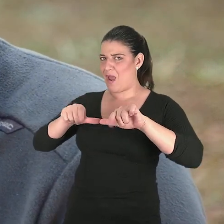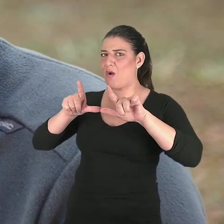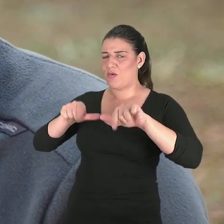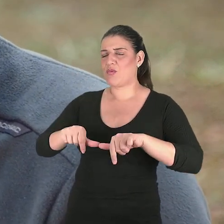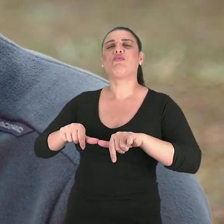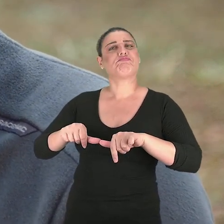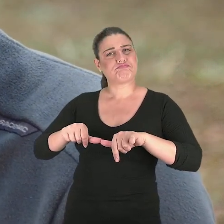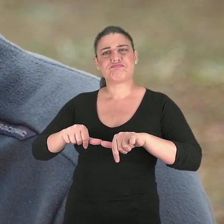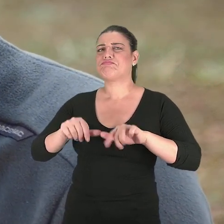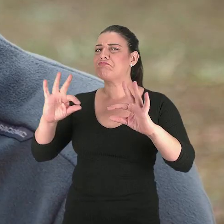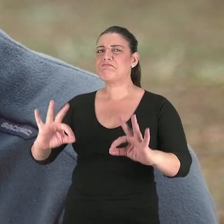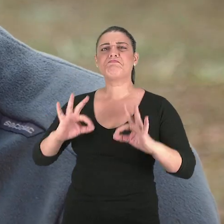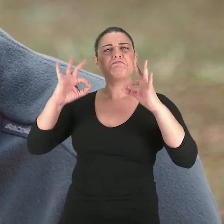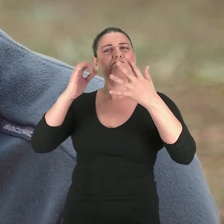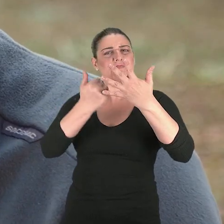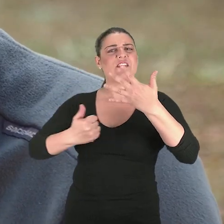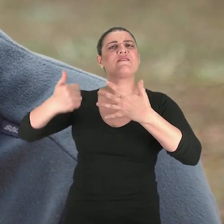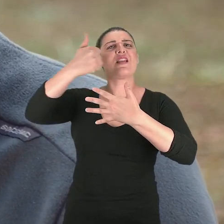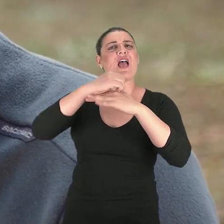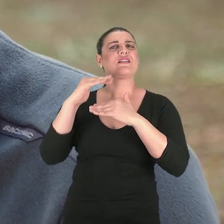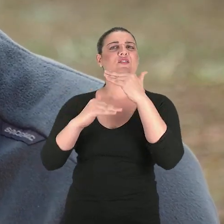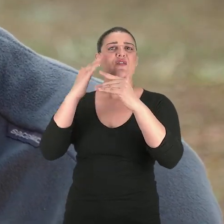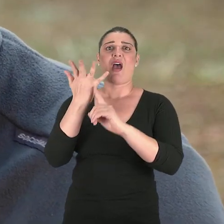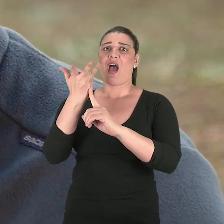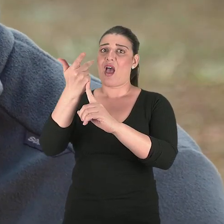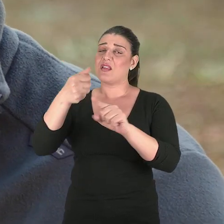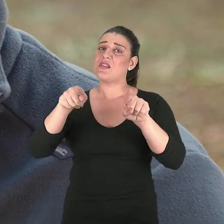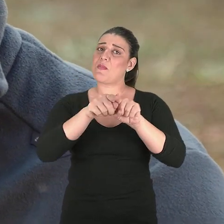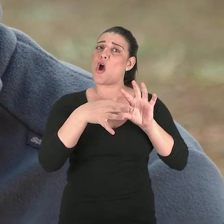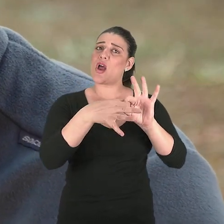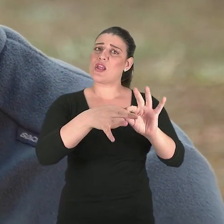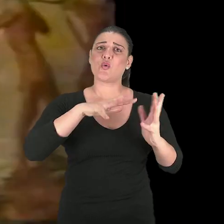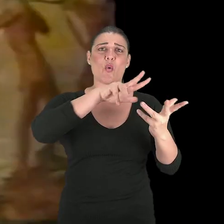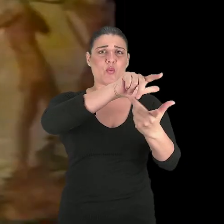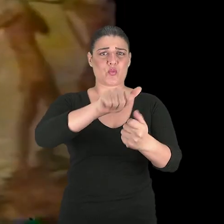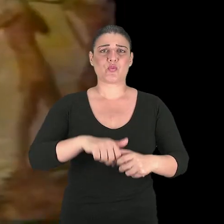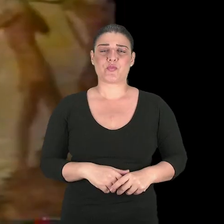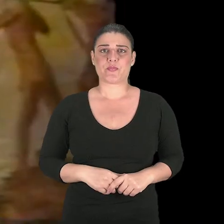num lugar privilegiado no desenvolvimento da arte, inclusive no contexto universal, né?